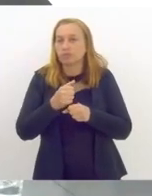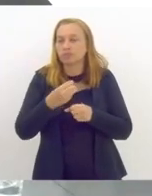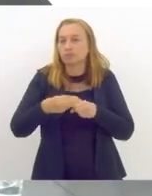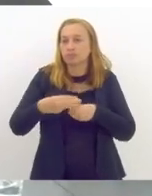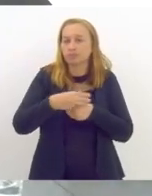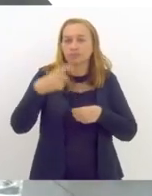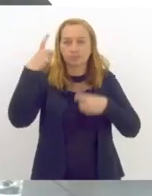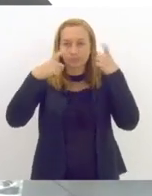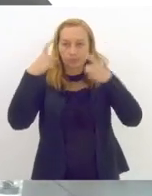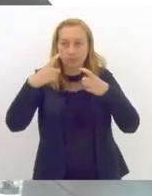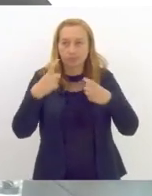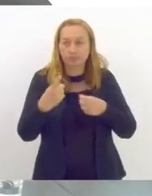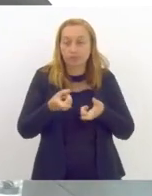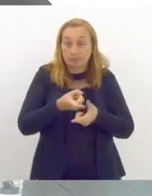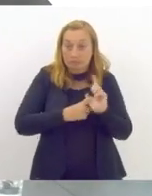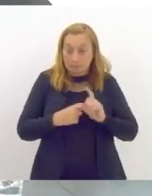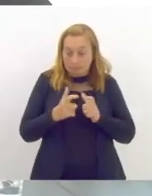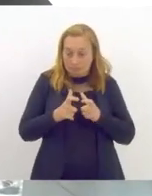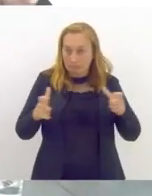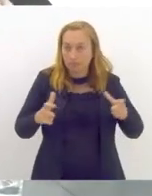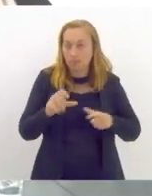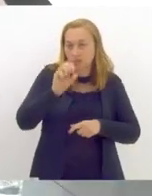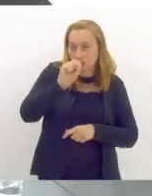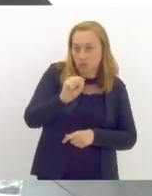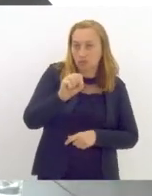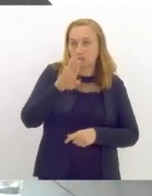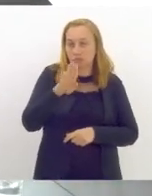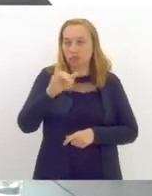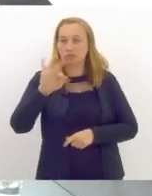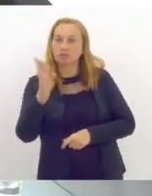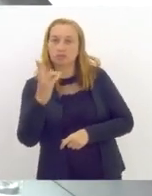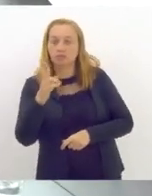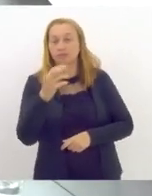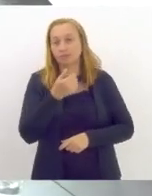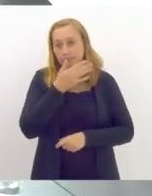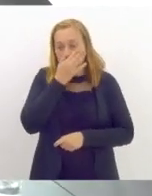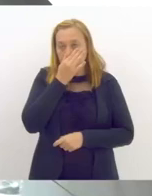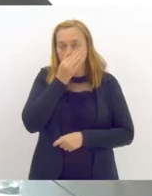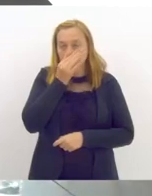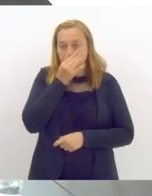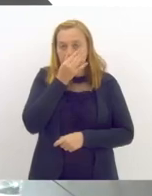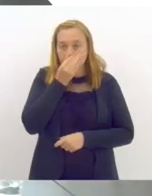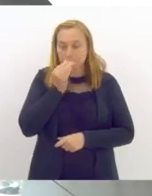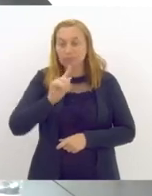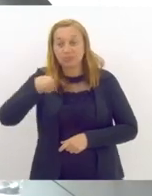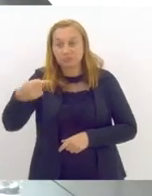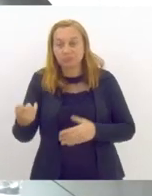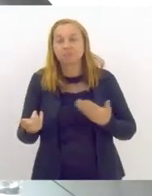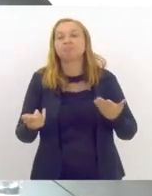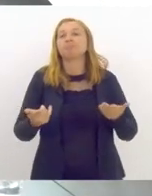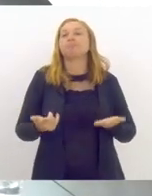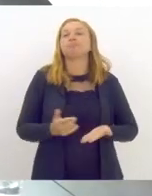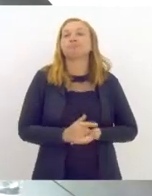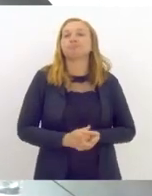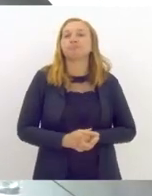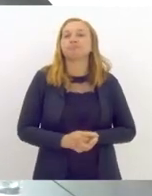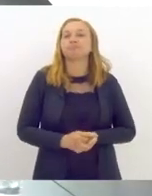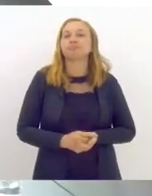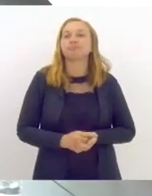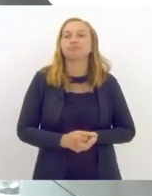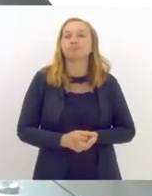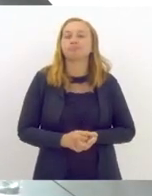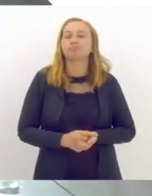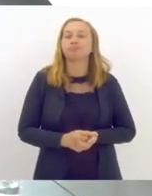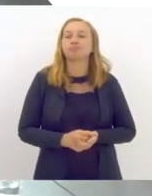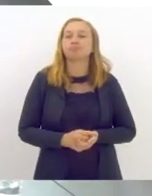a grandeza do valor da dívida de oito bilhões de reais então depois a gente esgotar